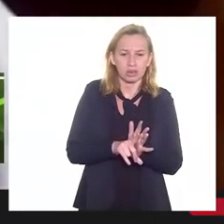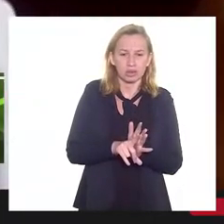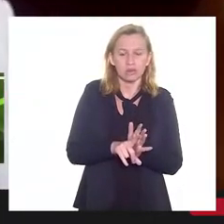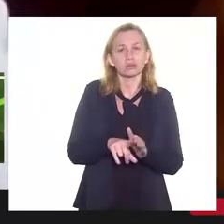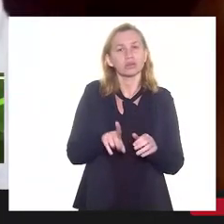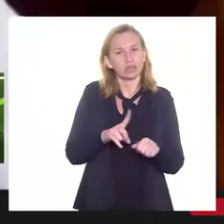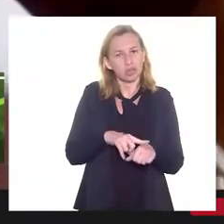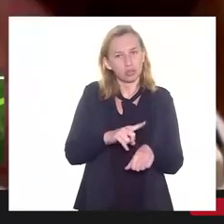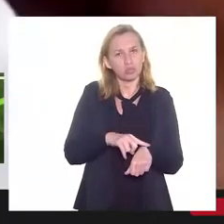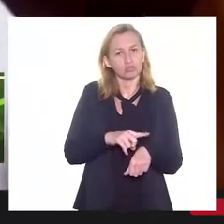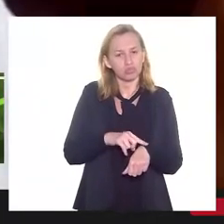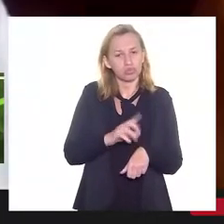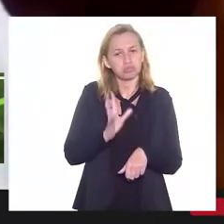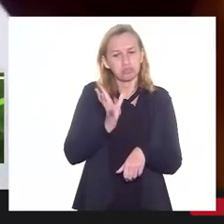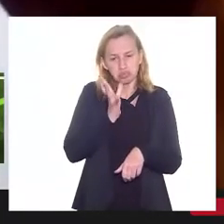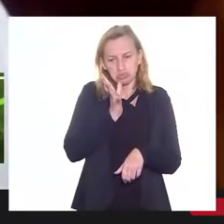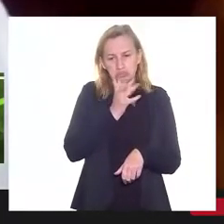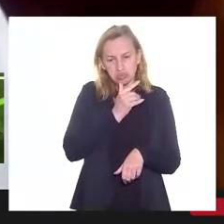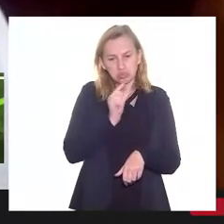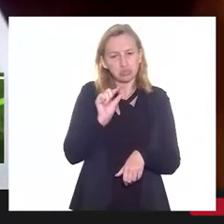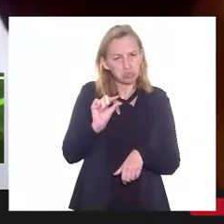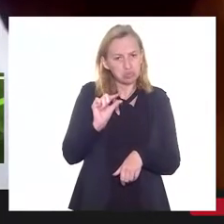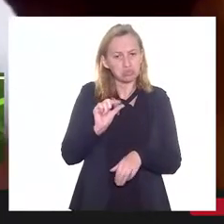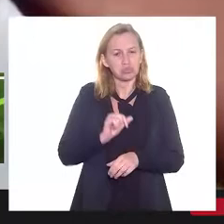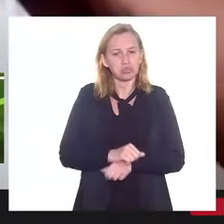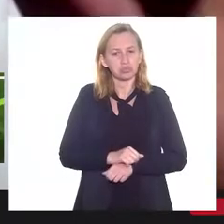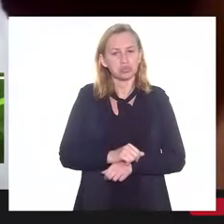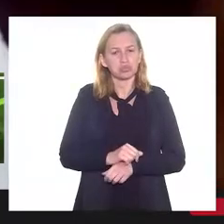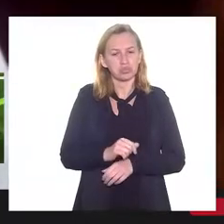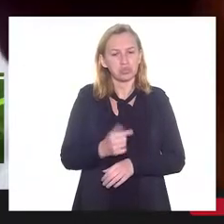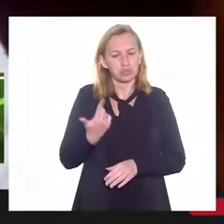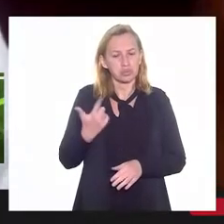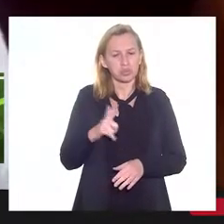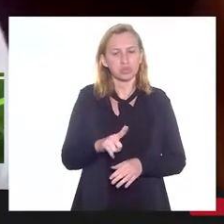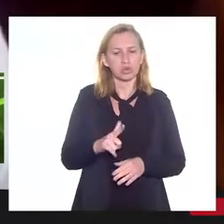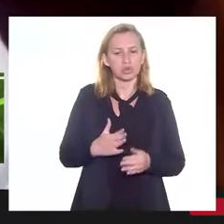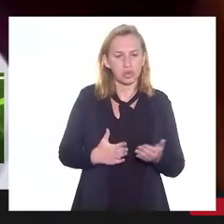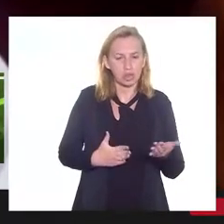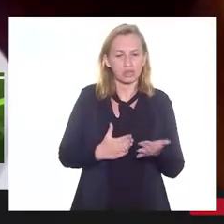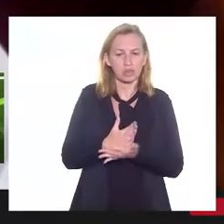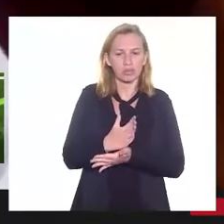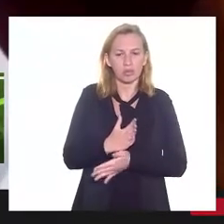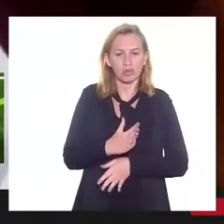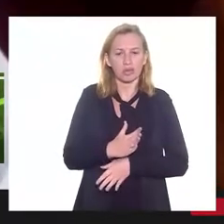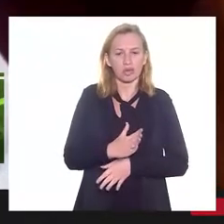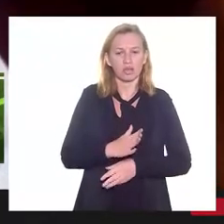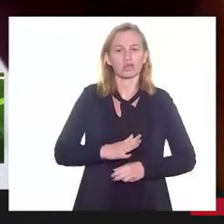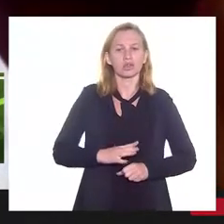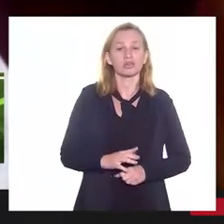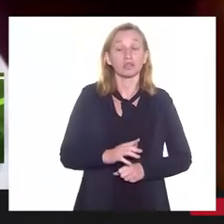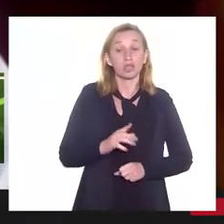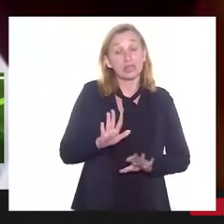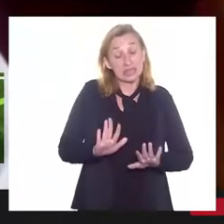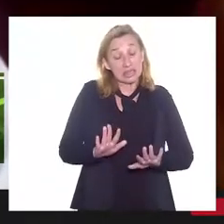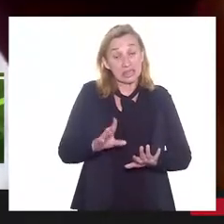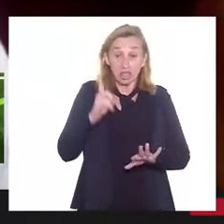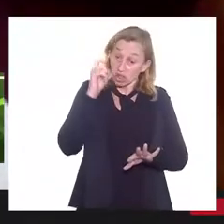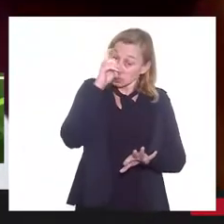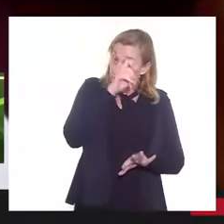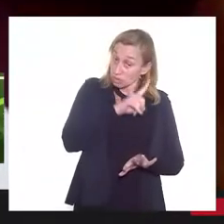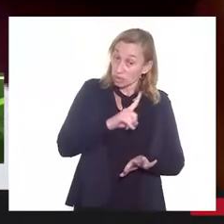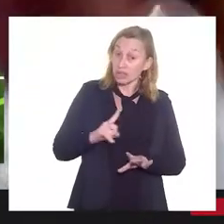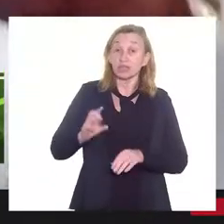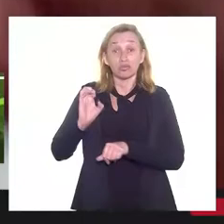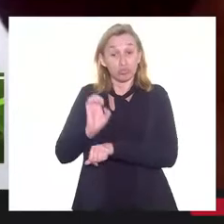um certo tempo para ser importar por força das das dificuldades